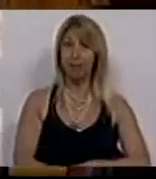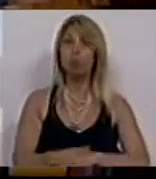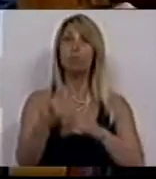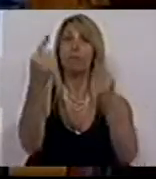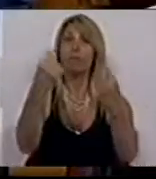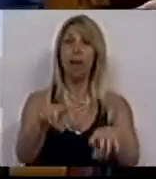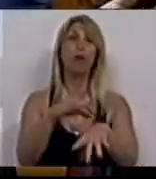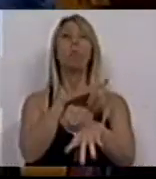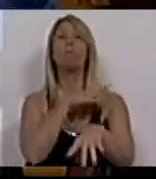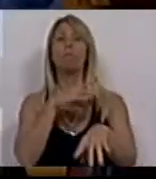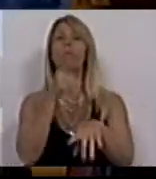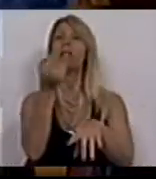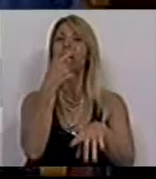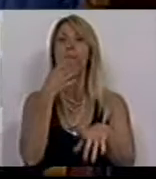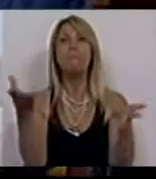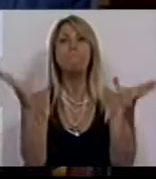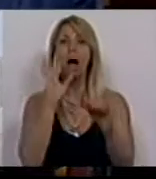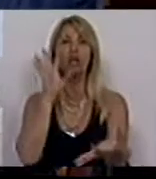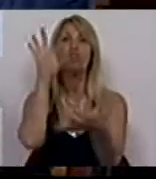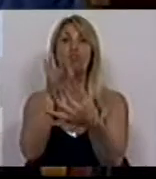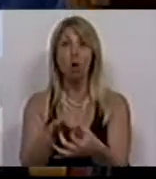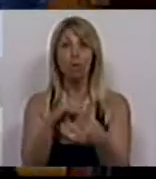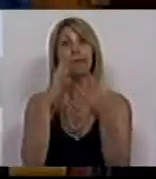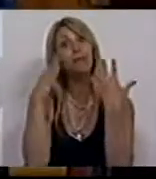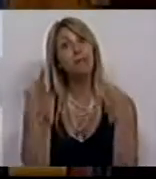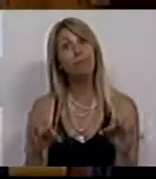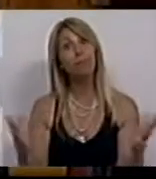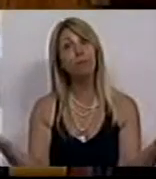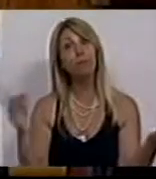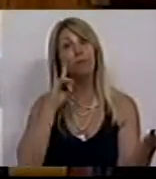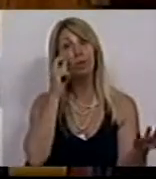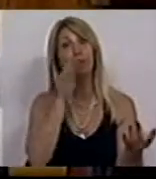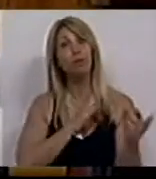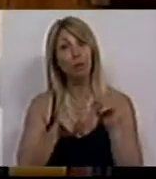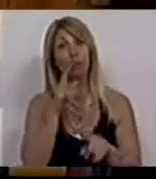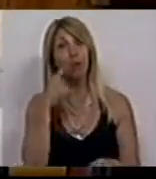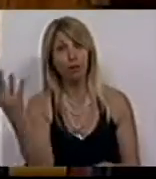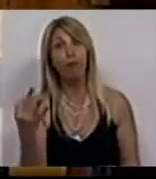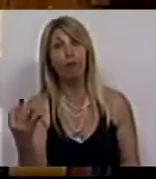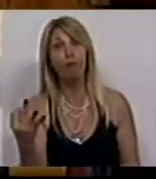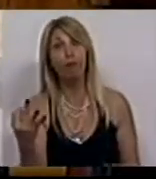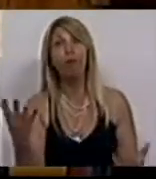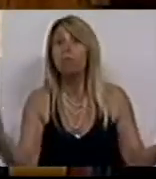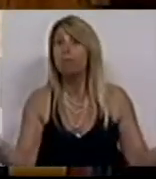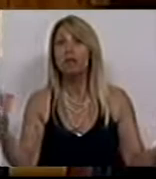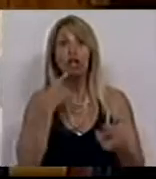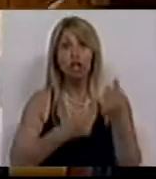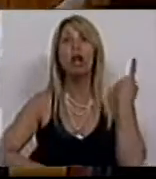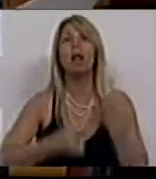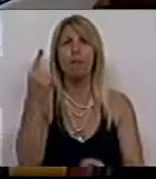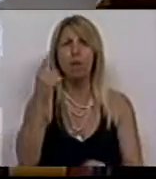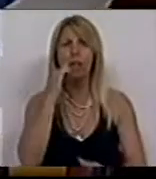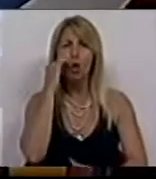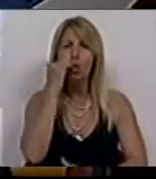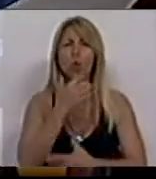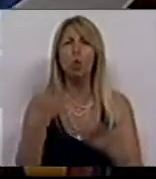adequado. Simples, não é, senhoras e senhores deputados? Extremamente e dolorosamente simples a